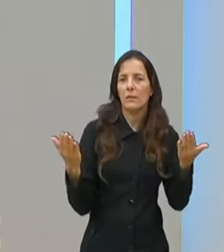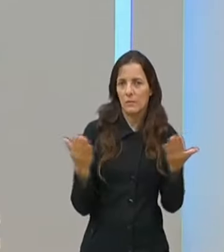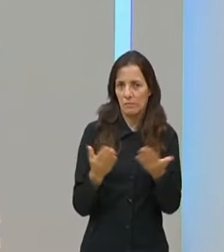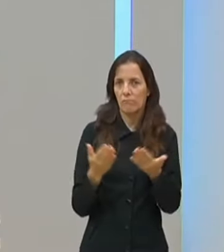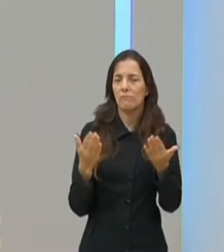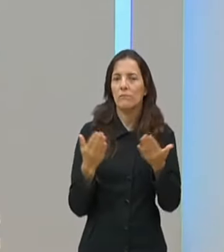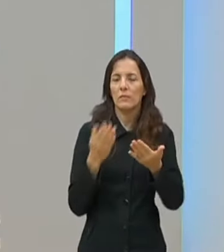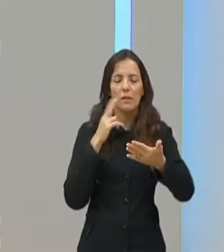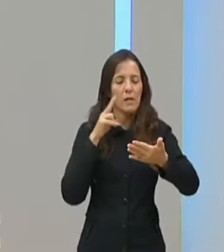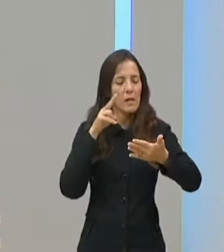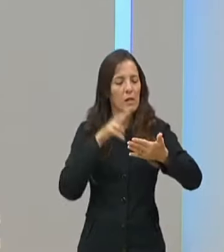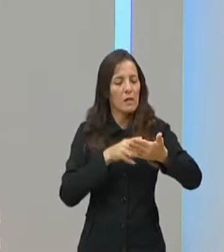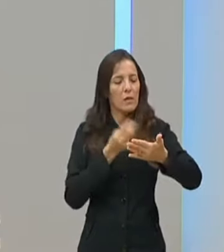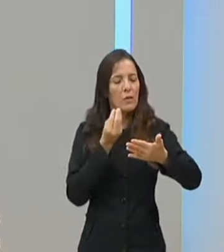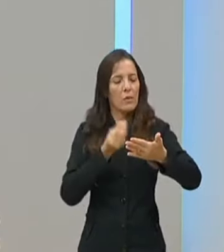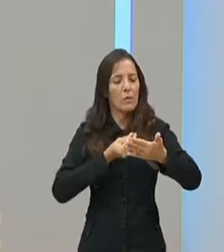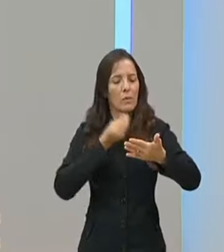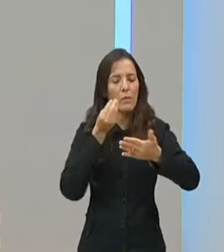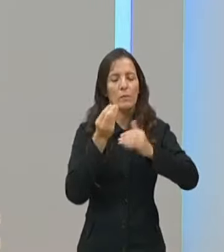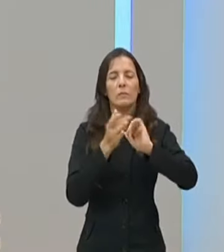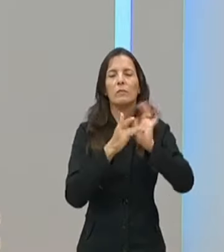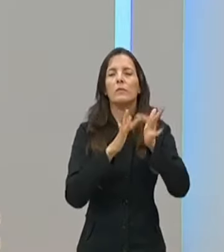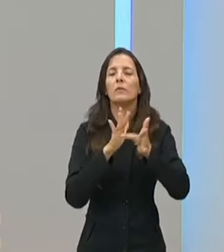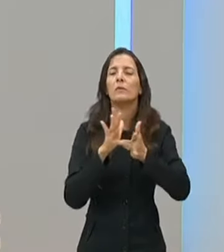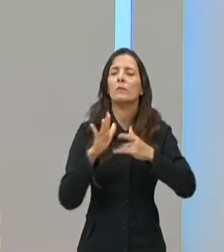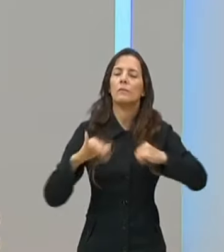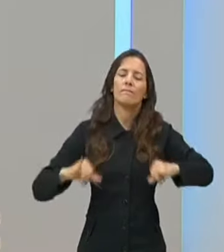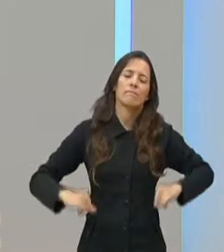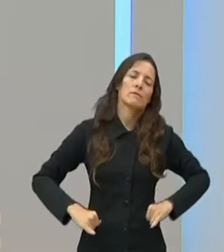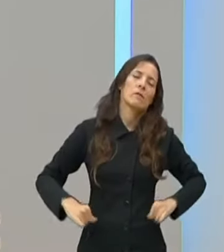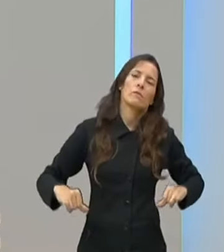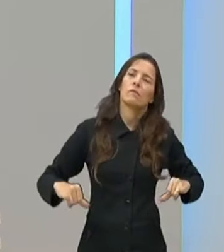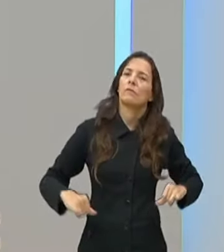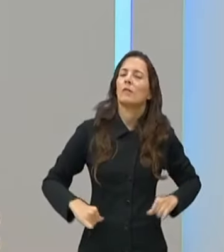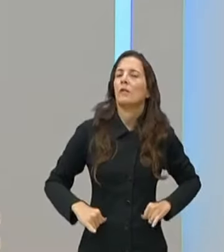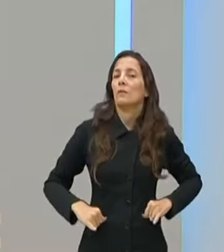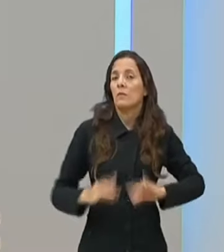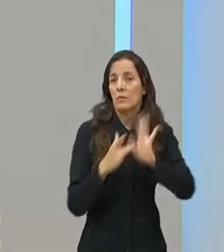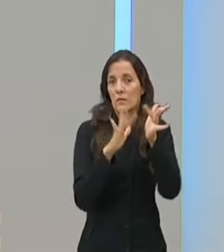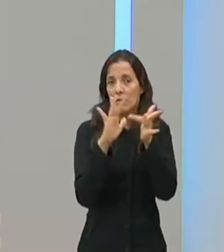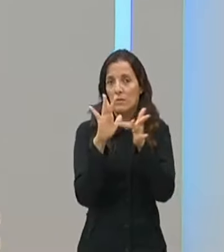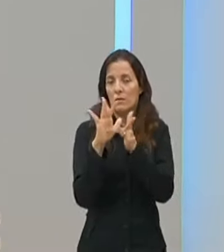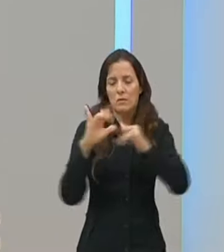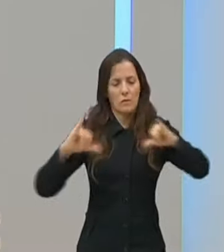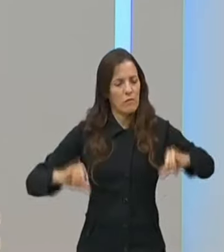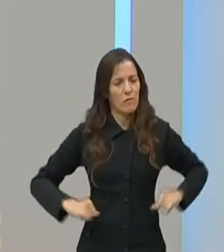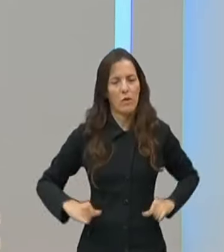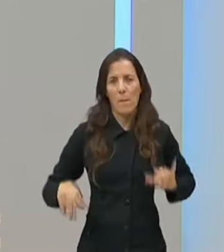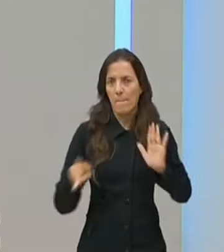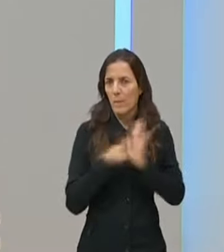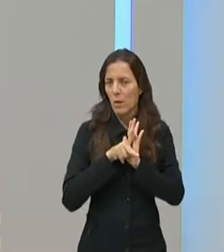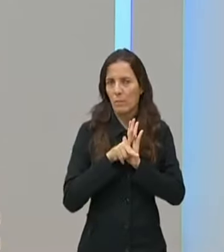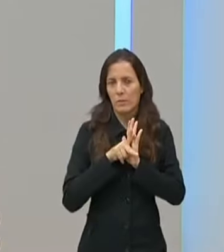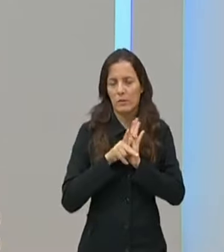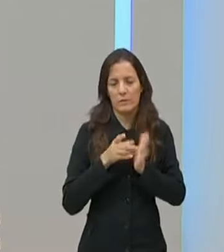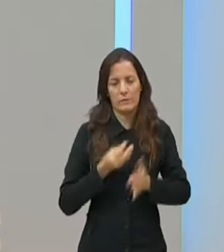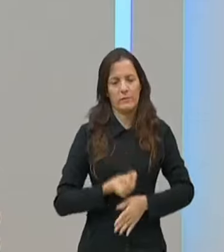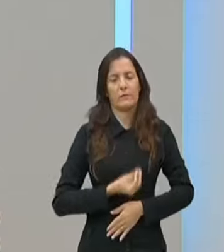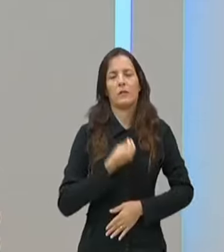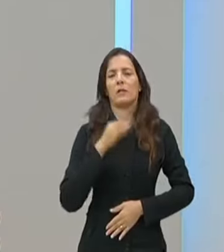Jesus sofreu. Mas sofreu não por ele, sofreu por nós. Ele sofreu para